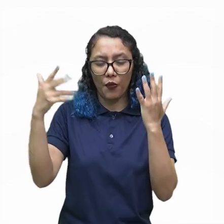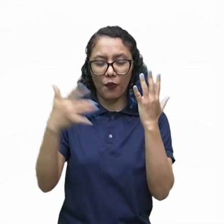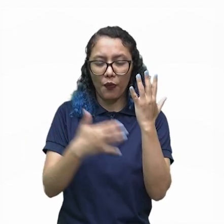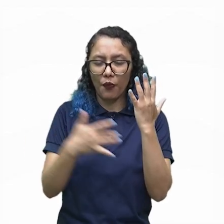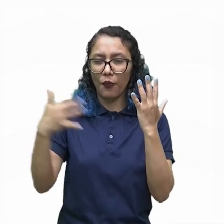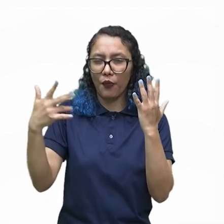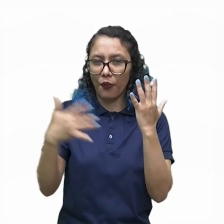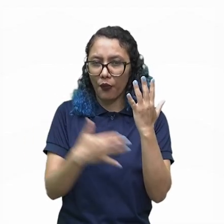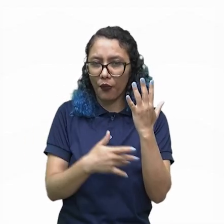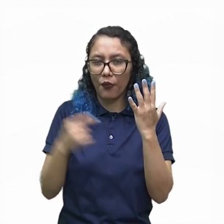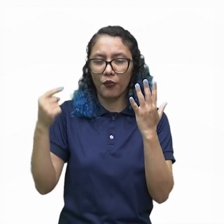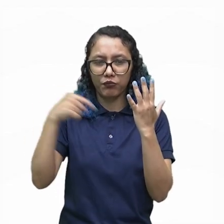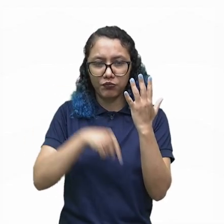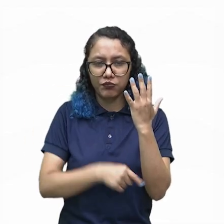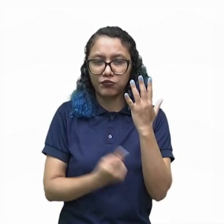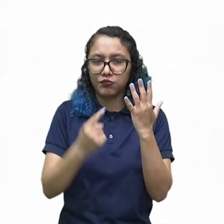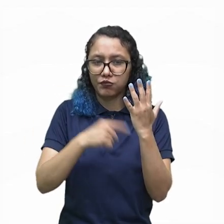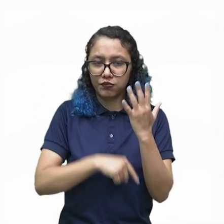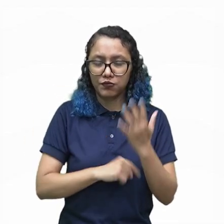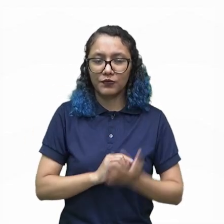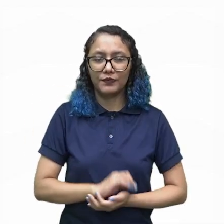absorvida pelas plantas.